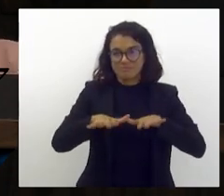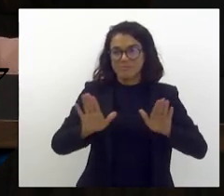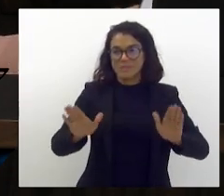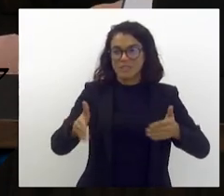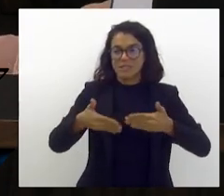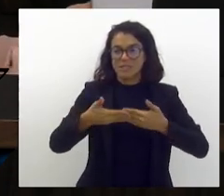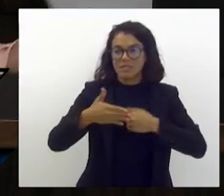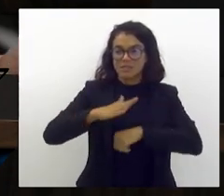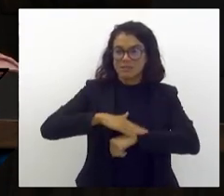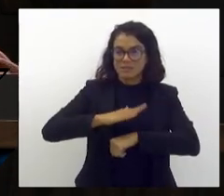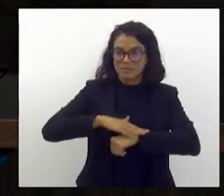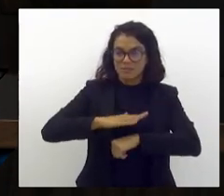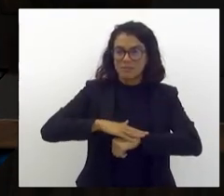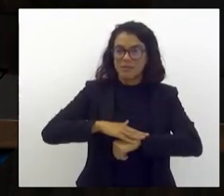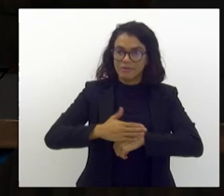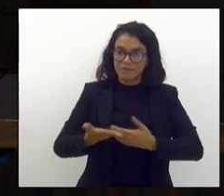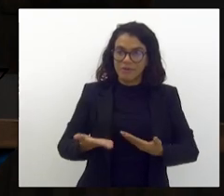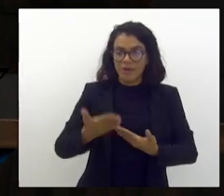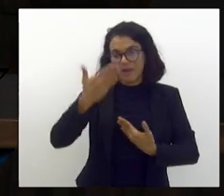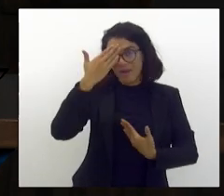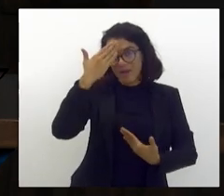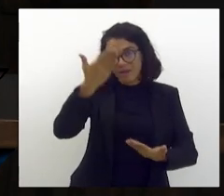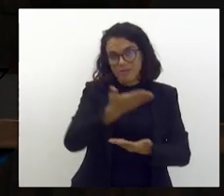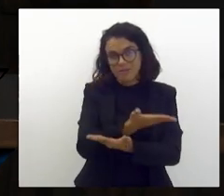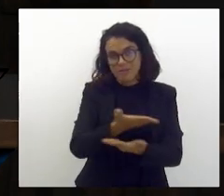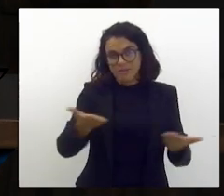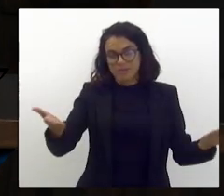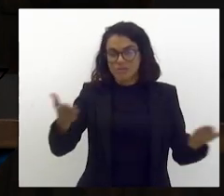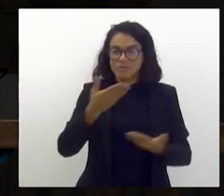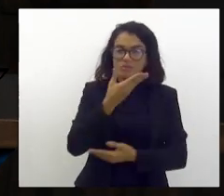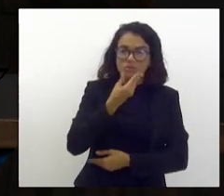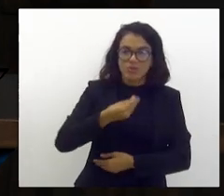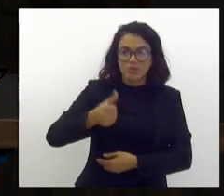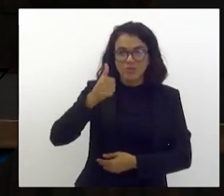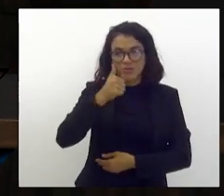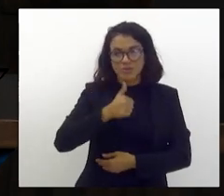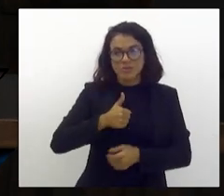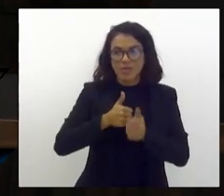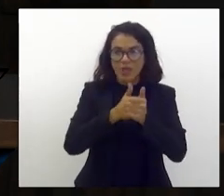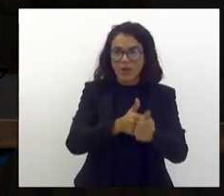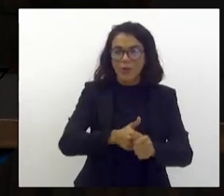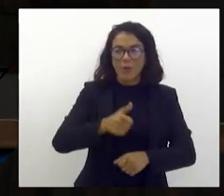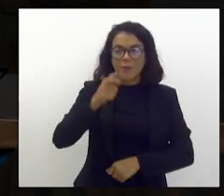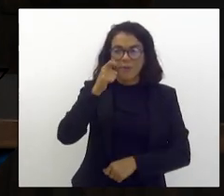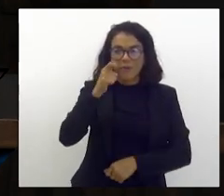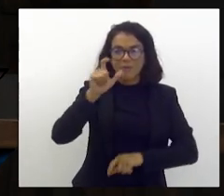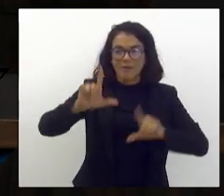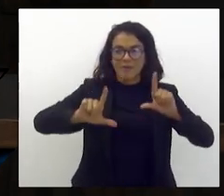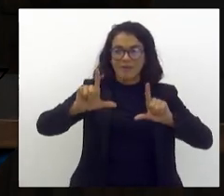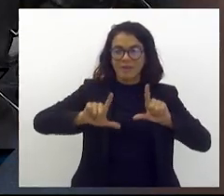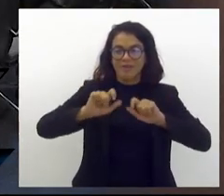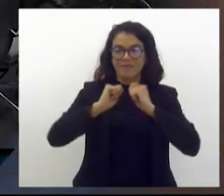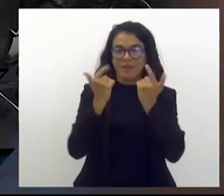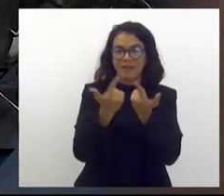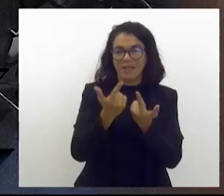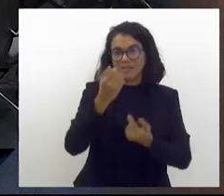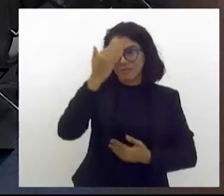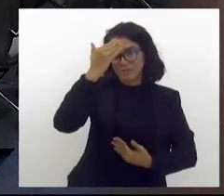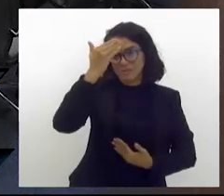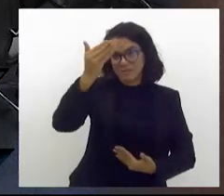nesse momento a sessão, agradecendo a todas e todos que nos acompanham pela TV Alerj. Boa tarde.